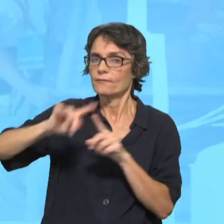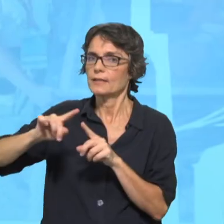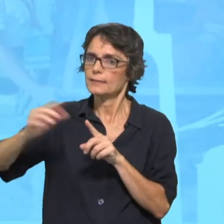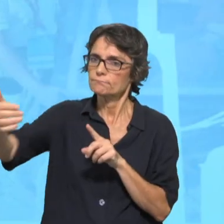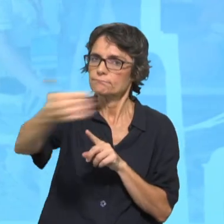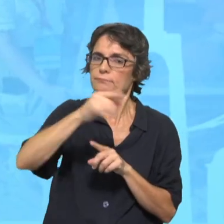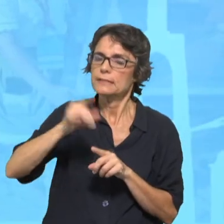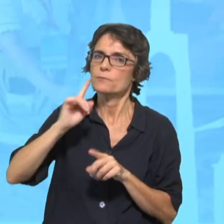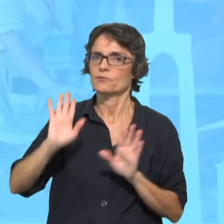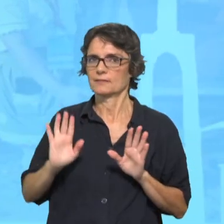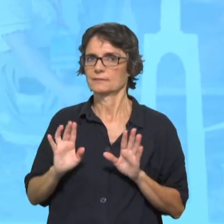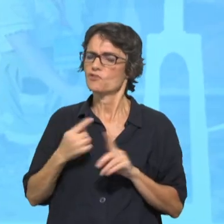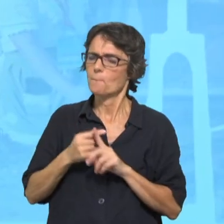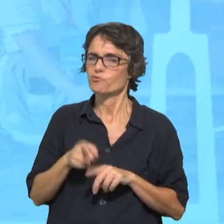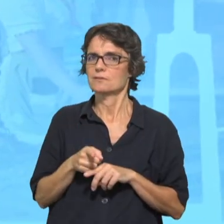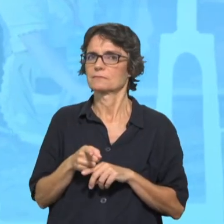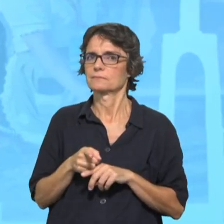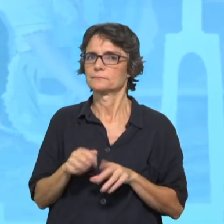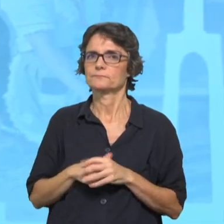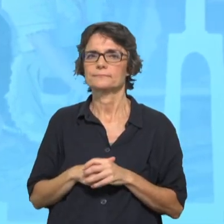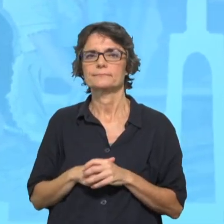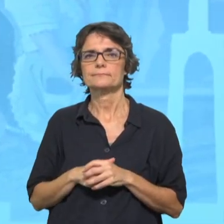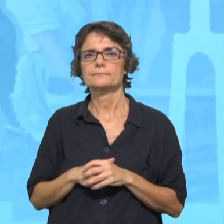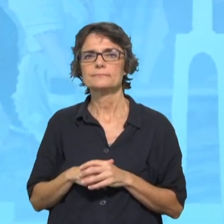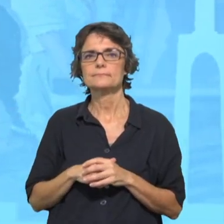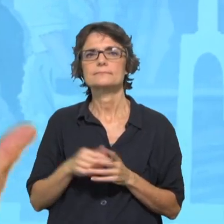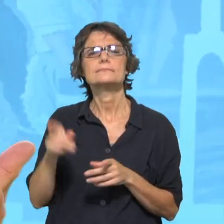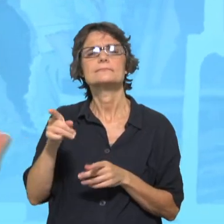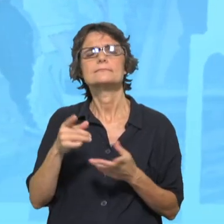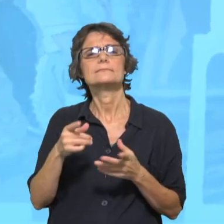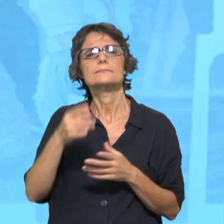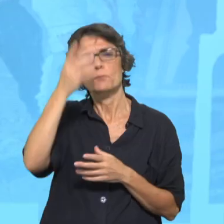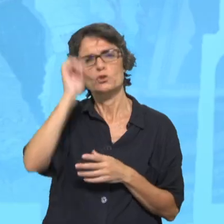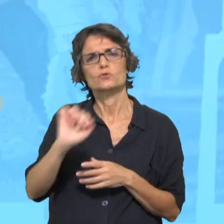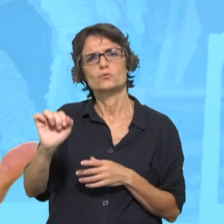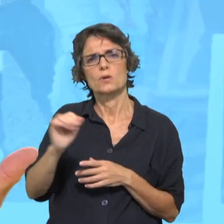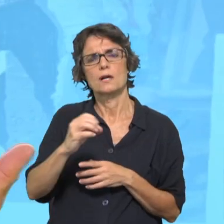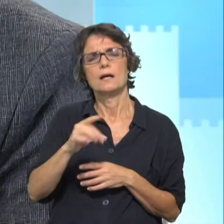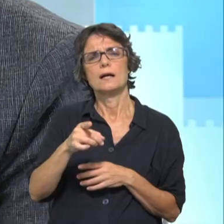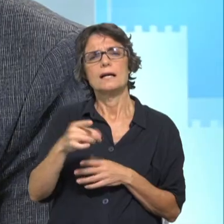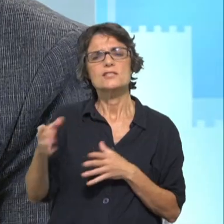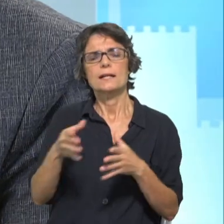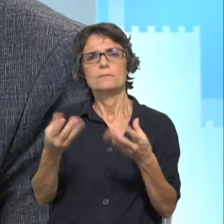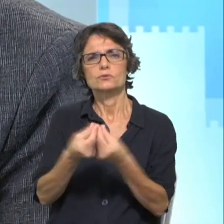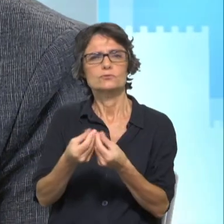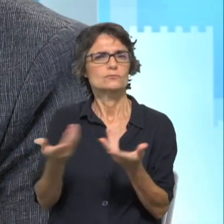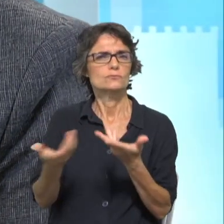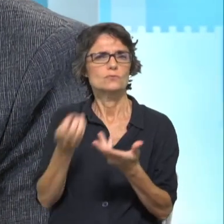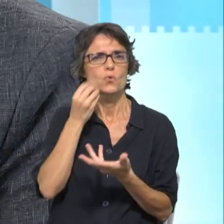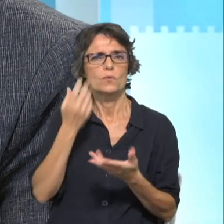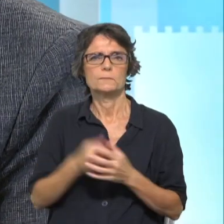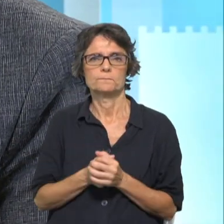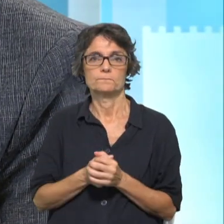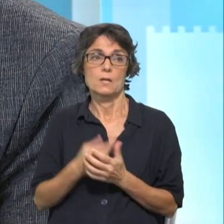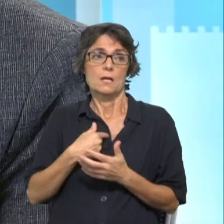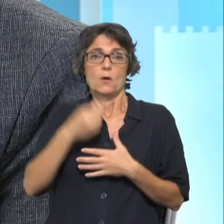também sobre este caminho em conjunto há de ser a partir da mesma norma ou pode abrir-se a possibilidade de... Eu acho que o sínodo já mostrou,